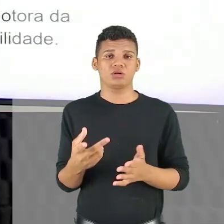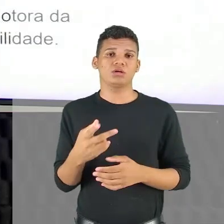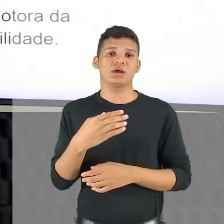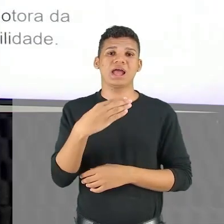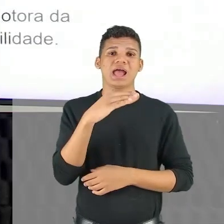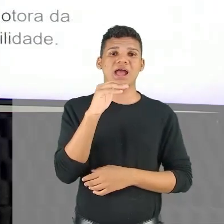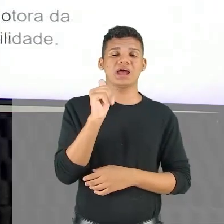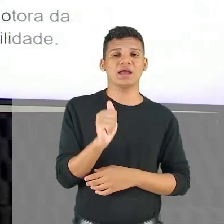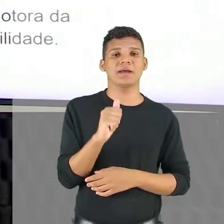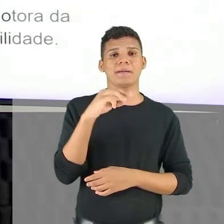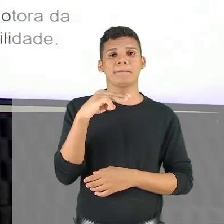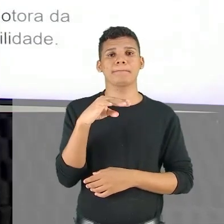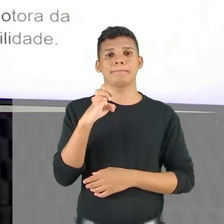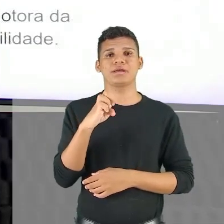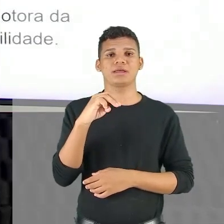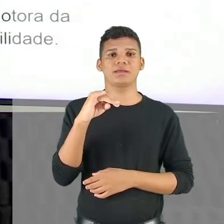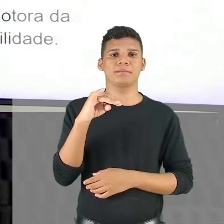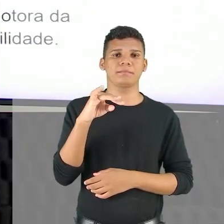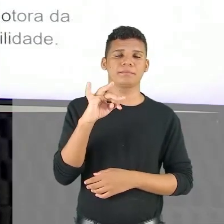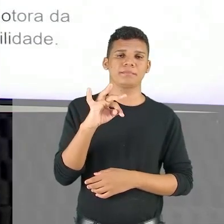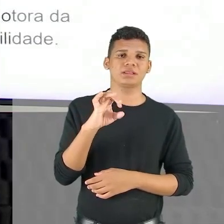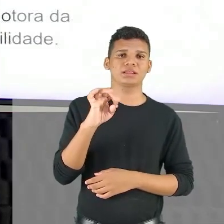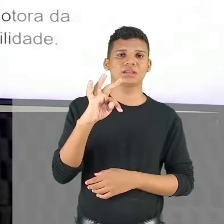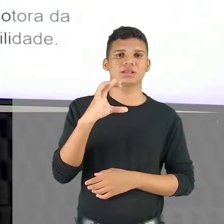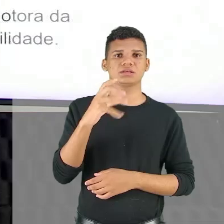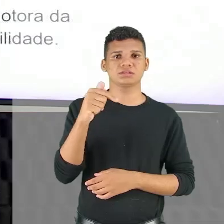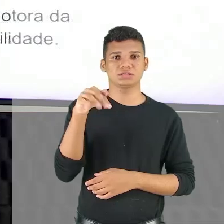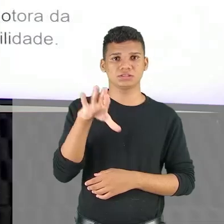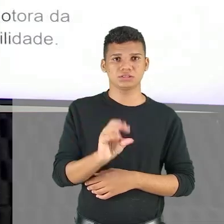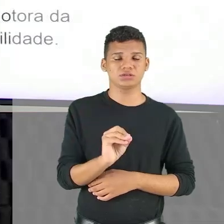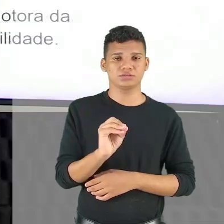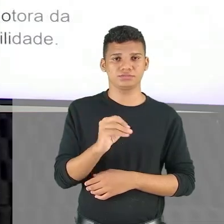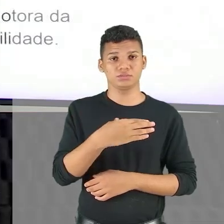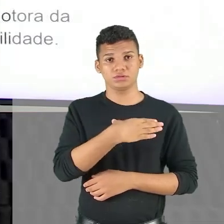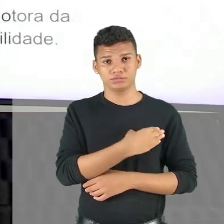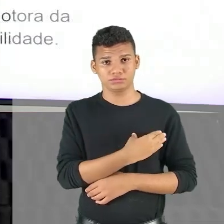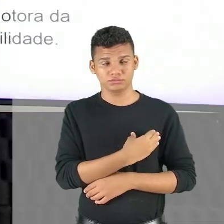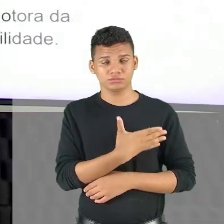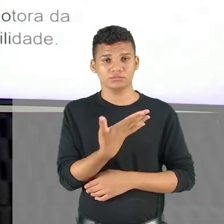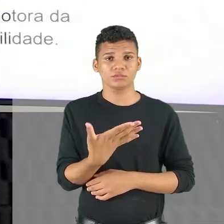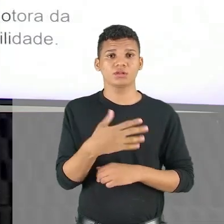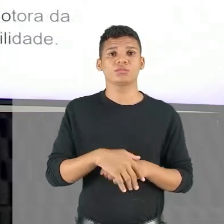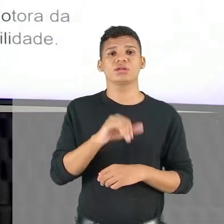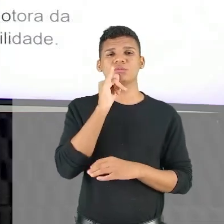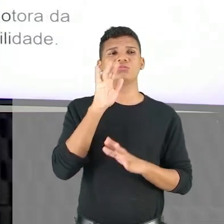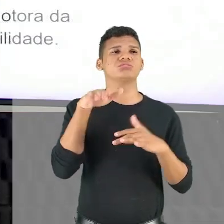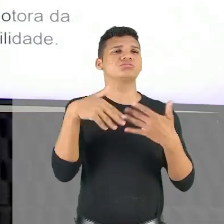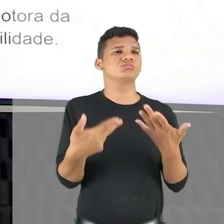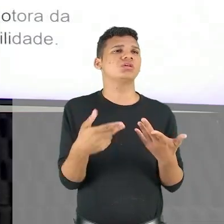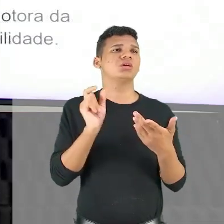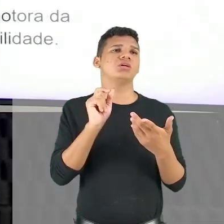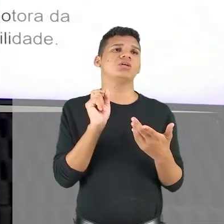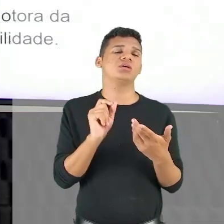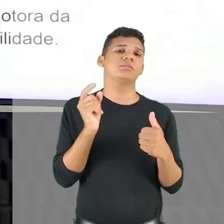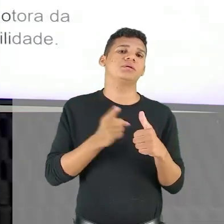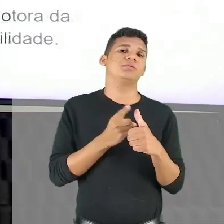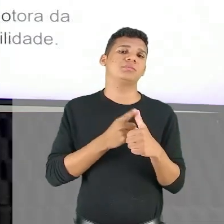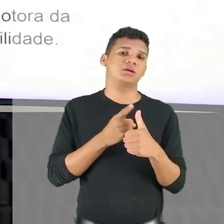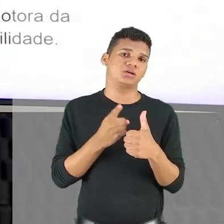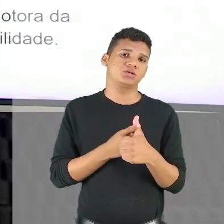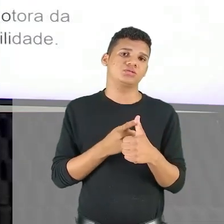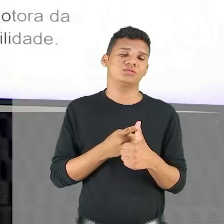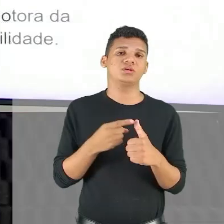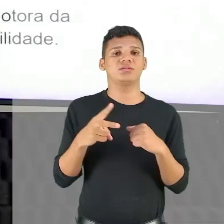isso? Então, quais são as marcas que derivam de nosotros, que é a primeira pessoa do plural no texto? Qualquer verbo.